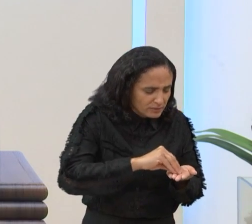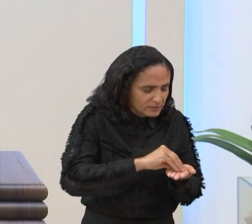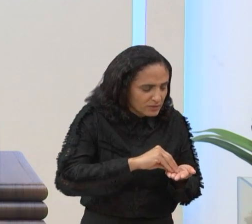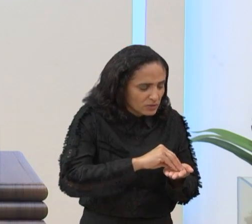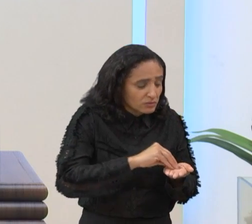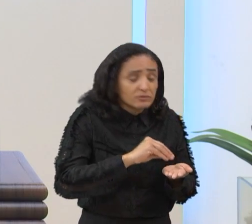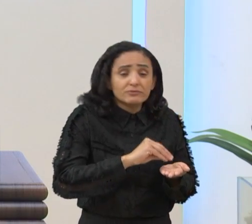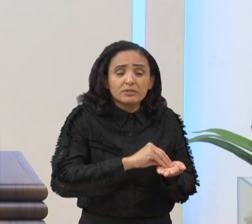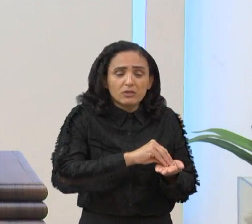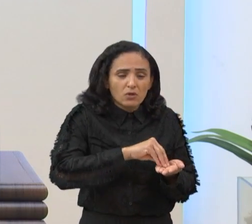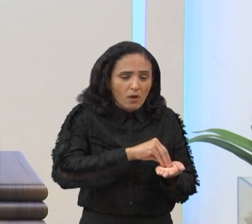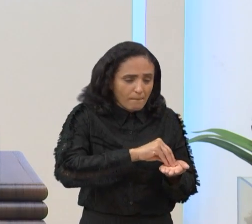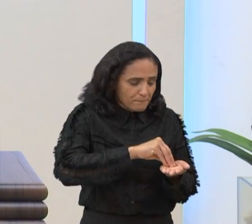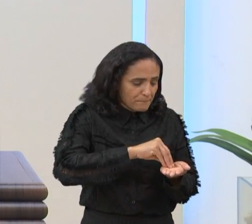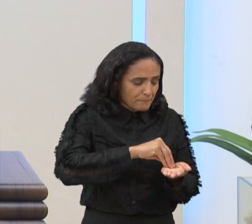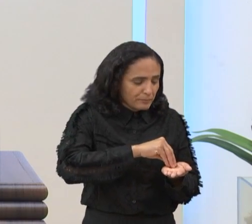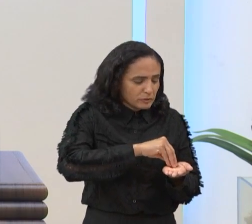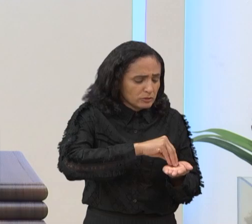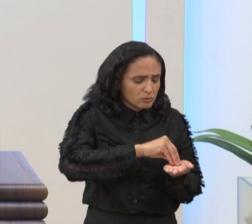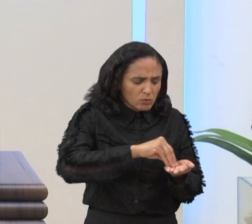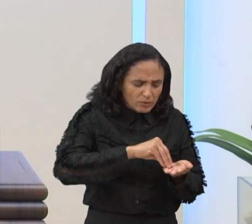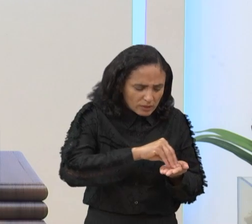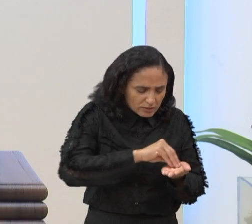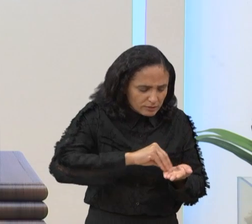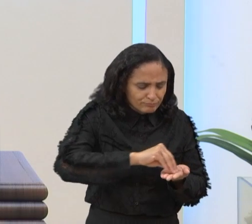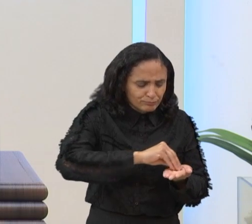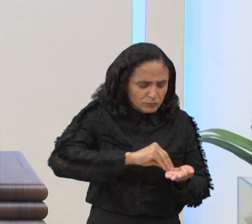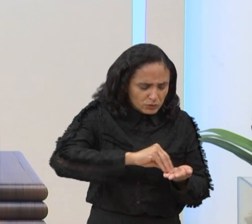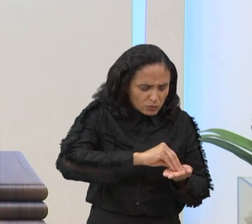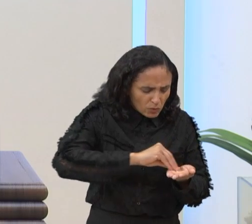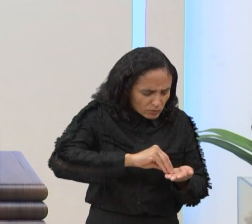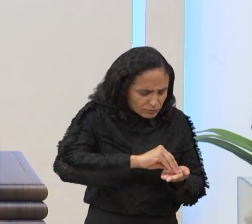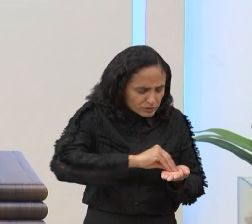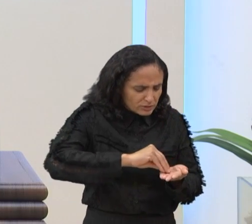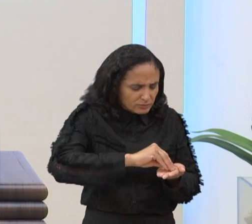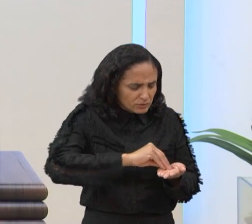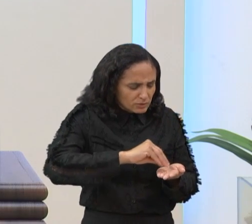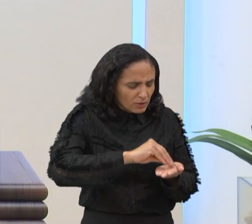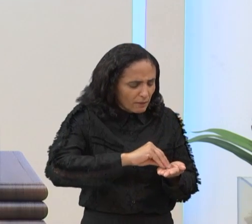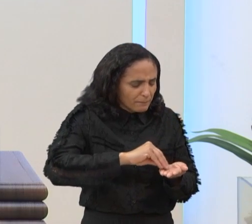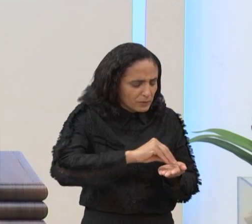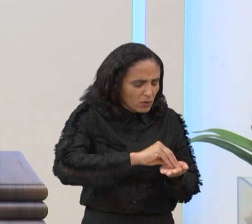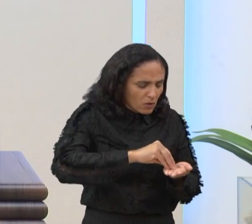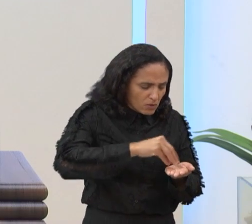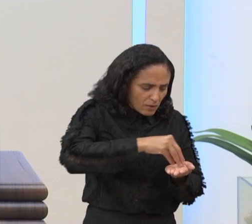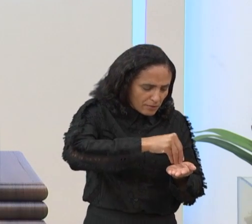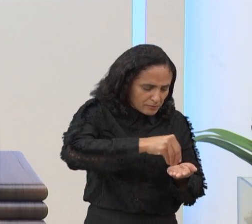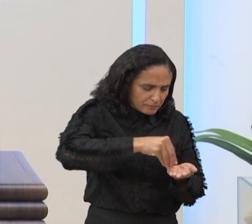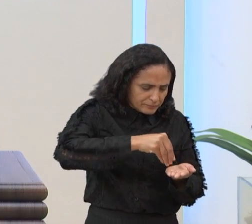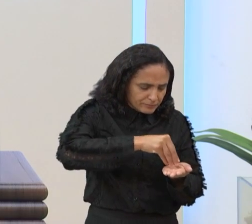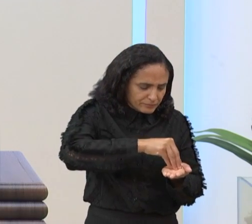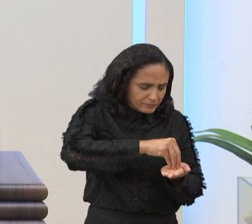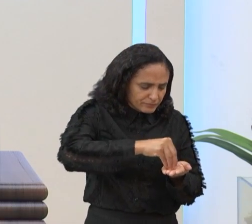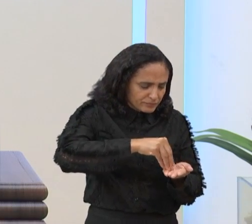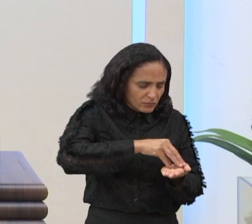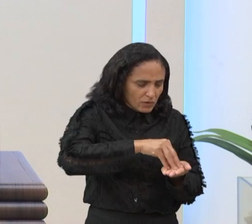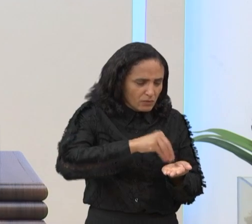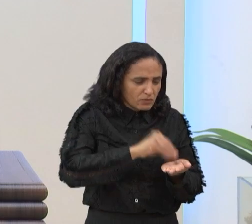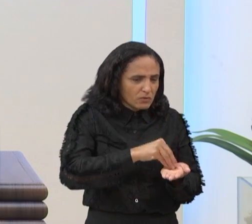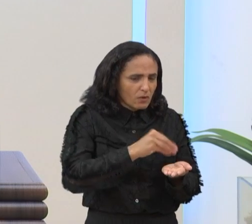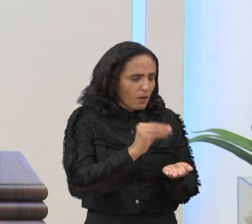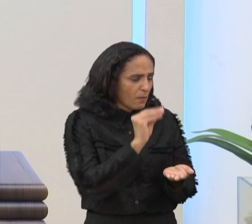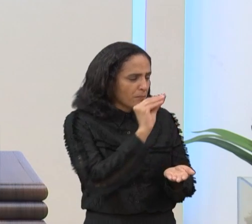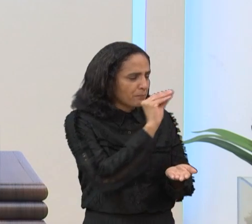e depois pegou aquele material de saliva e terra, e untou